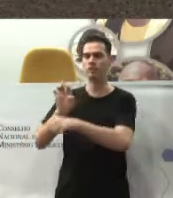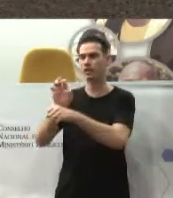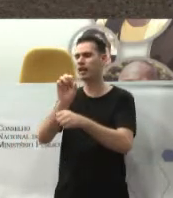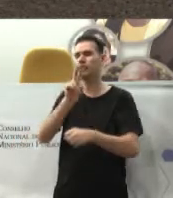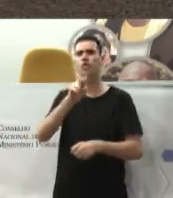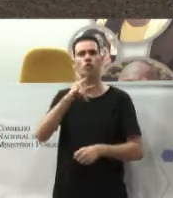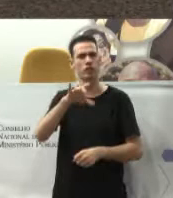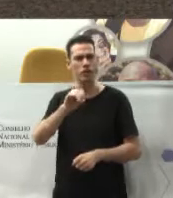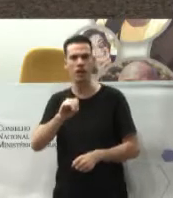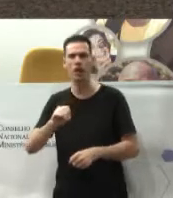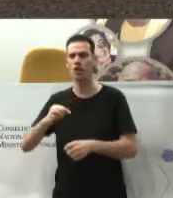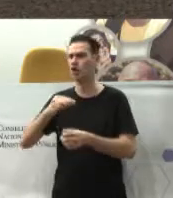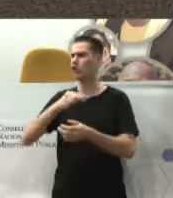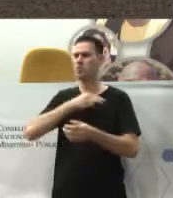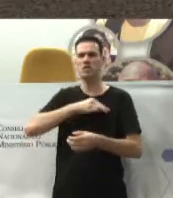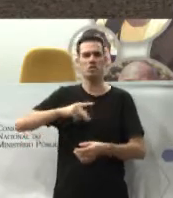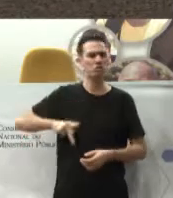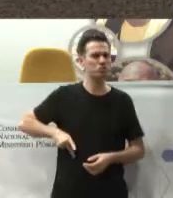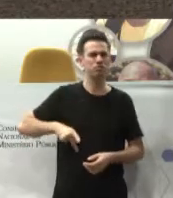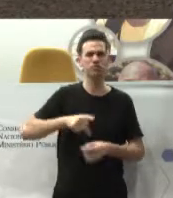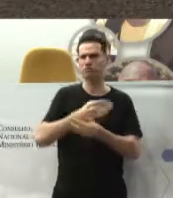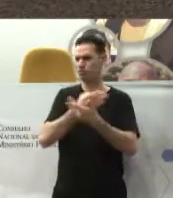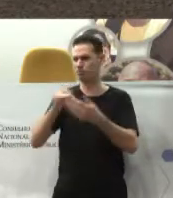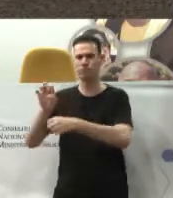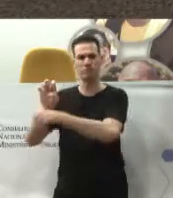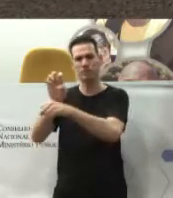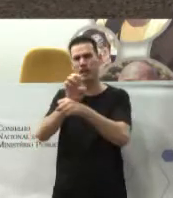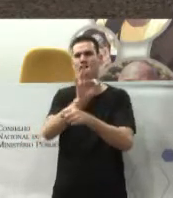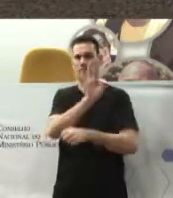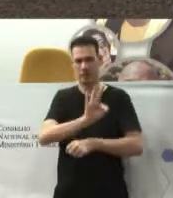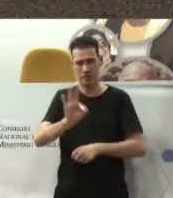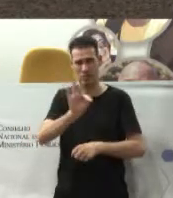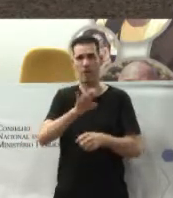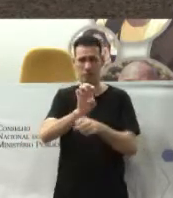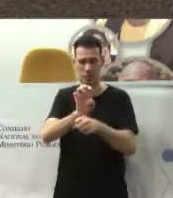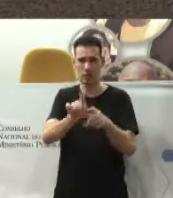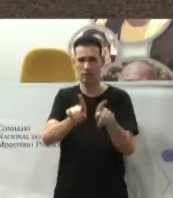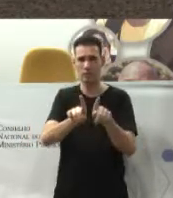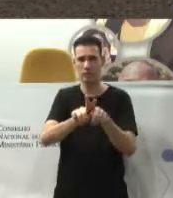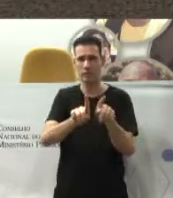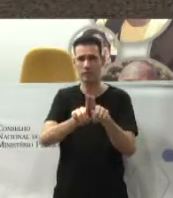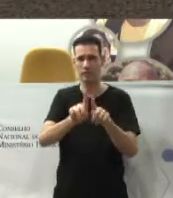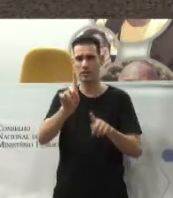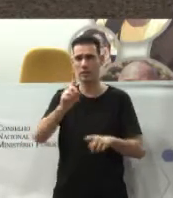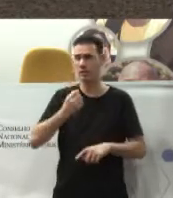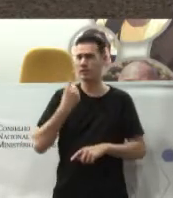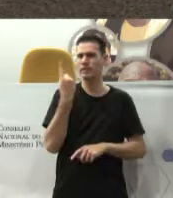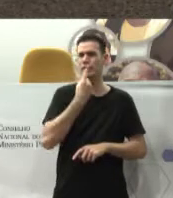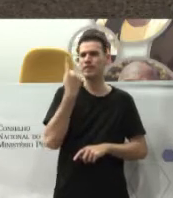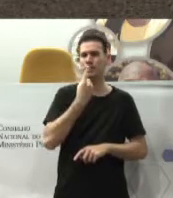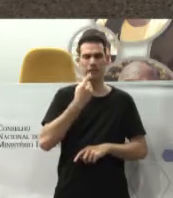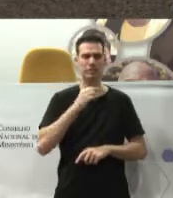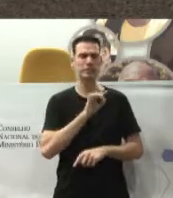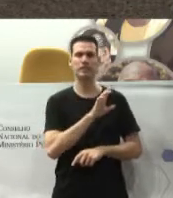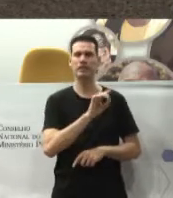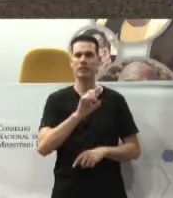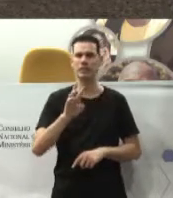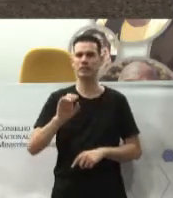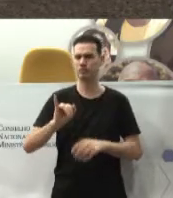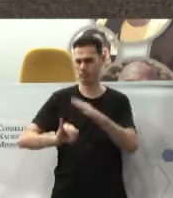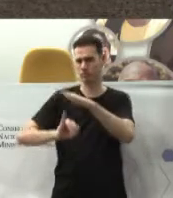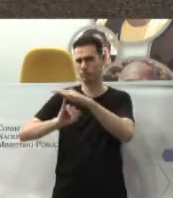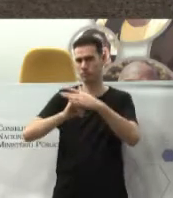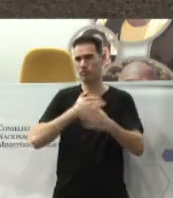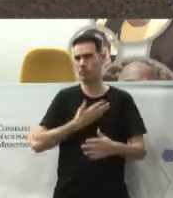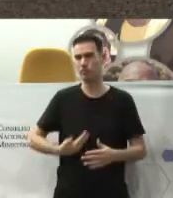Município, Ministério Público Estadual, Federal, Defensoria Pública Estadual e Federal, a primeira intenção de todos, especialmente dos entes públicos,